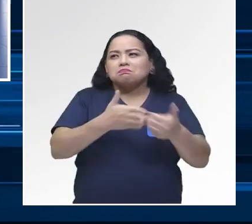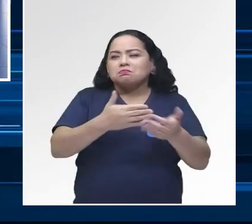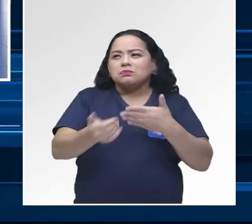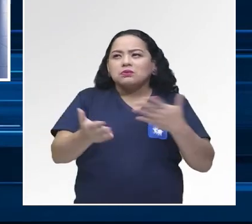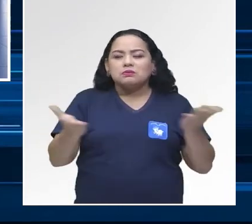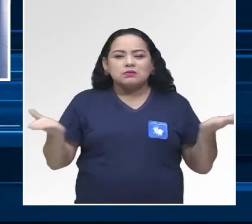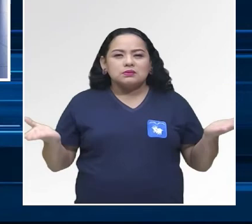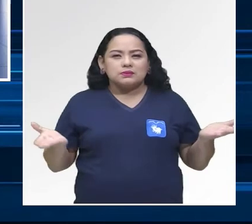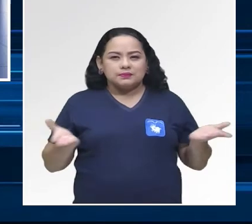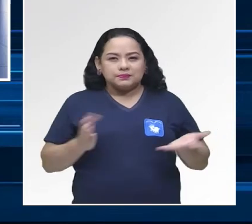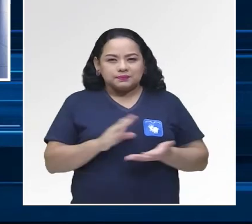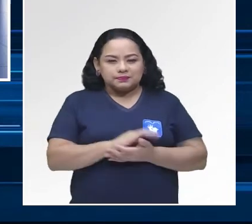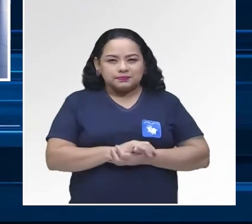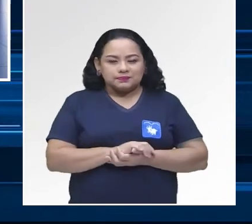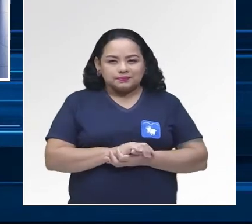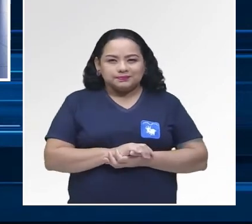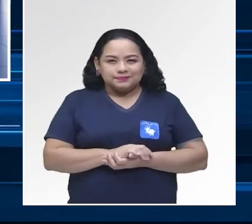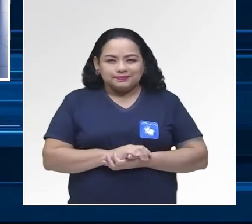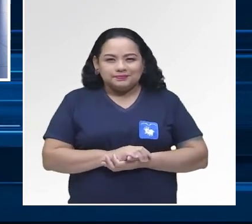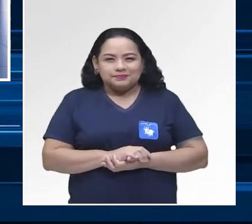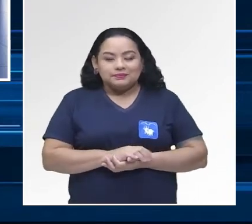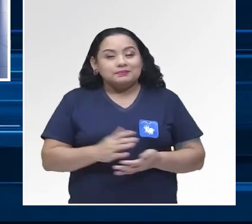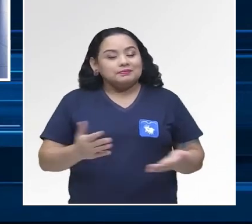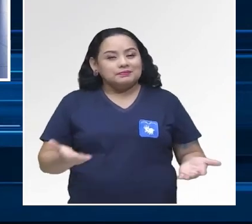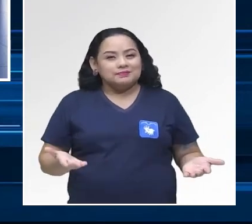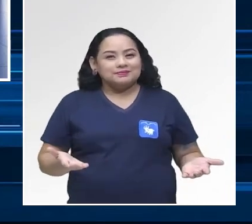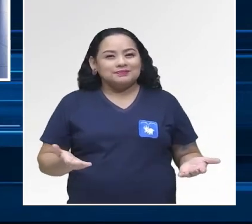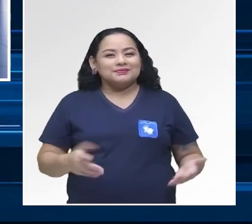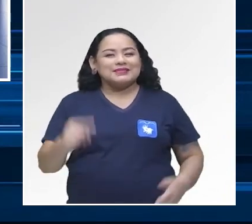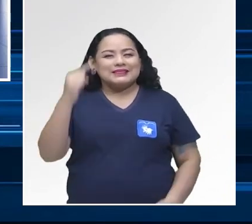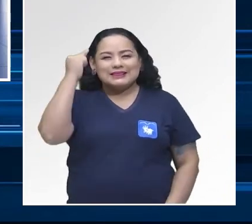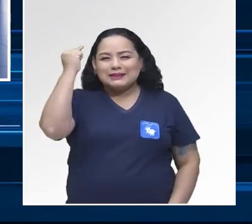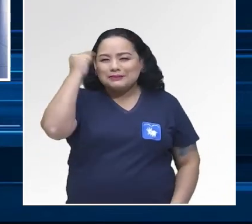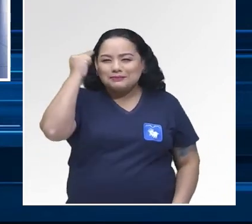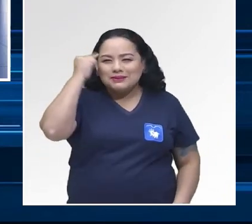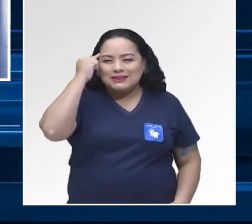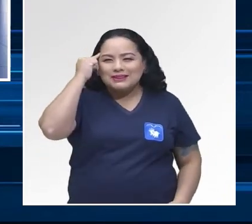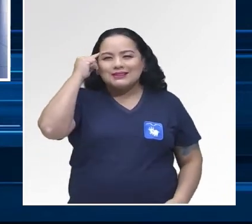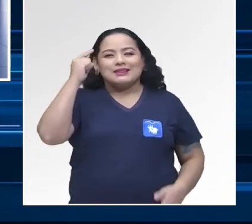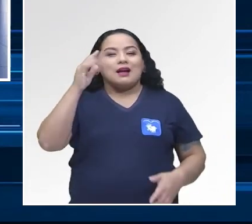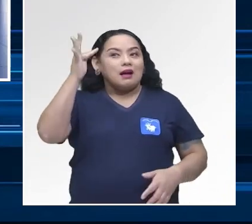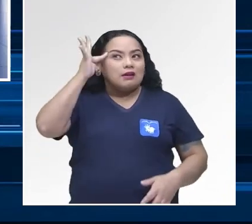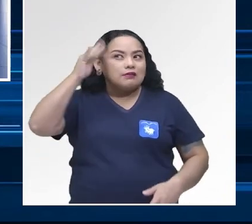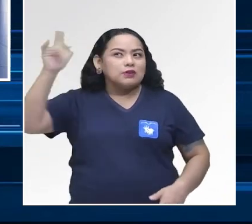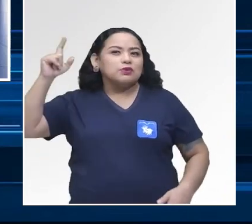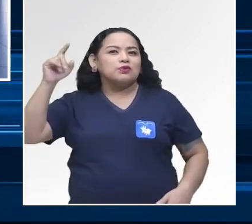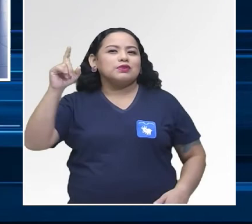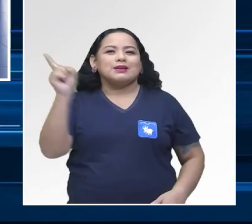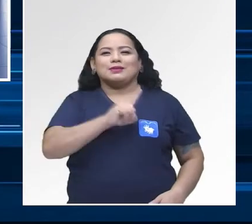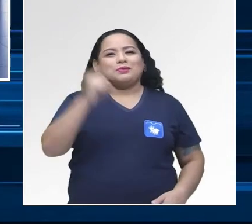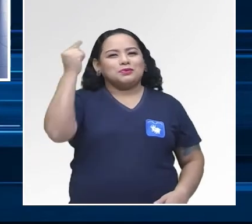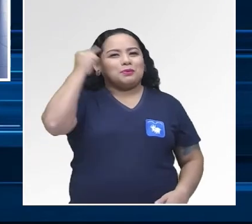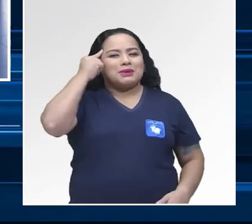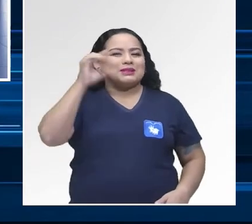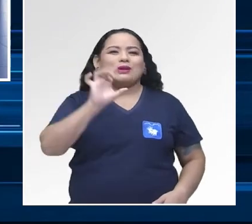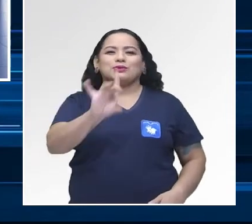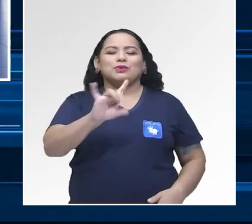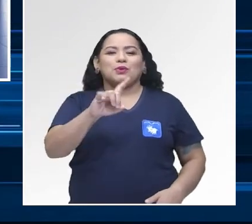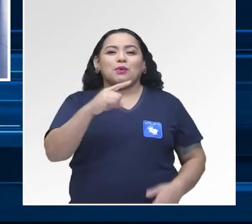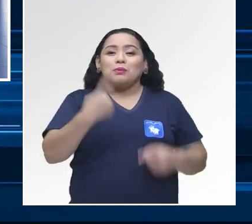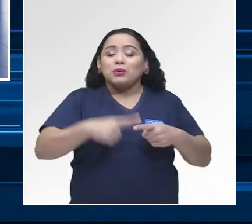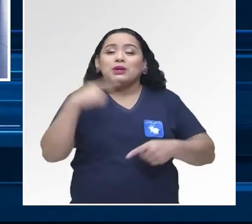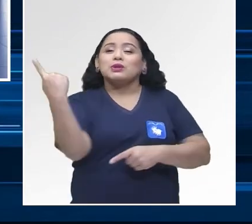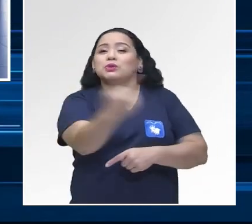Né? Então, é pensar o pensamento. A filosofia não é só pensar, porque todos nós pensamos.